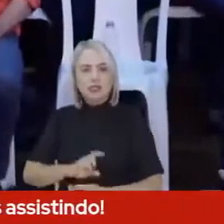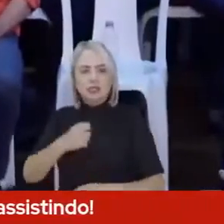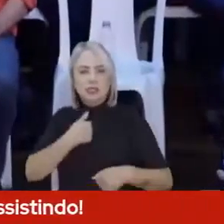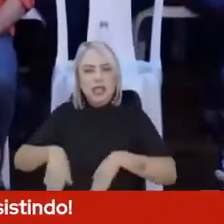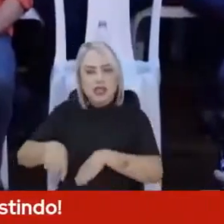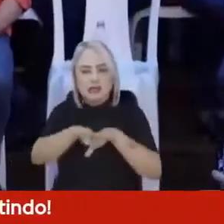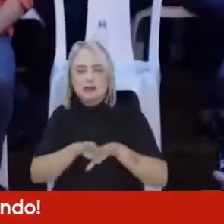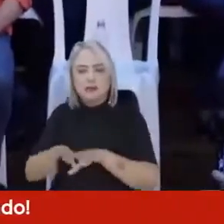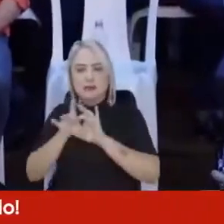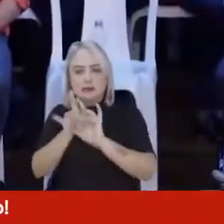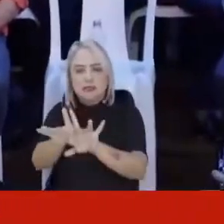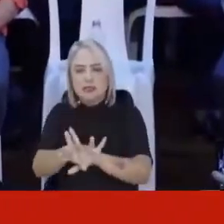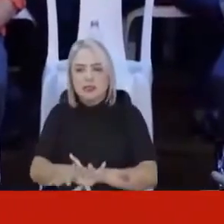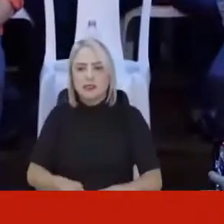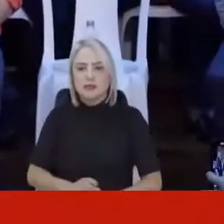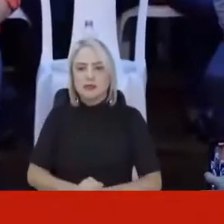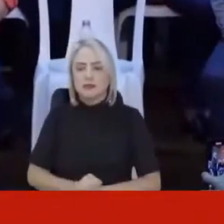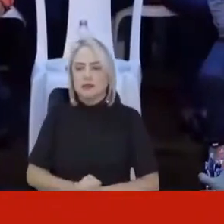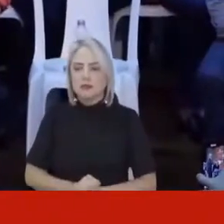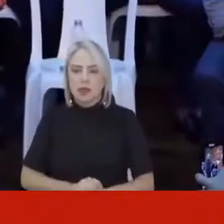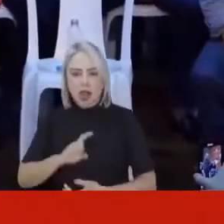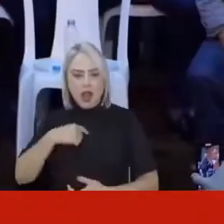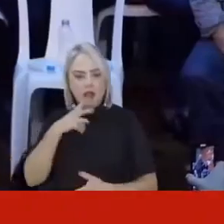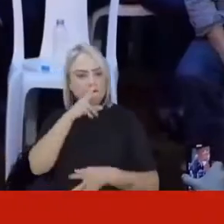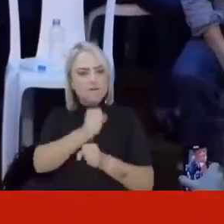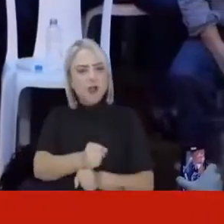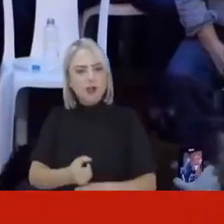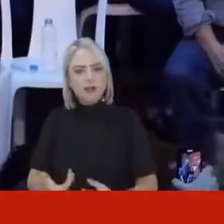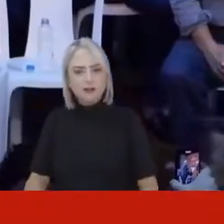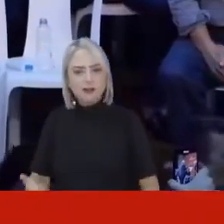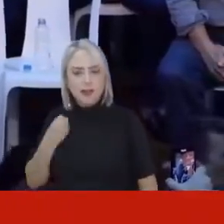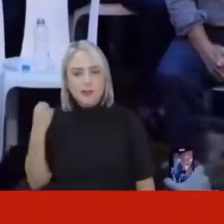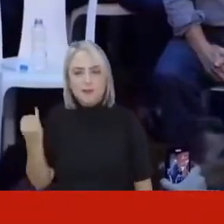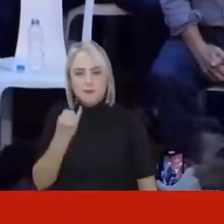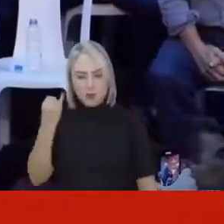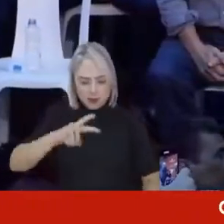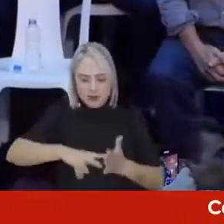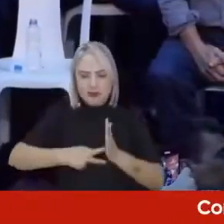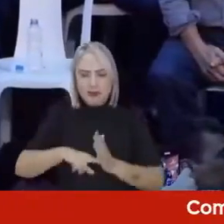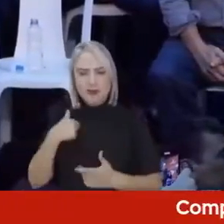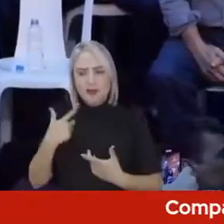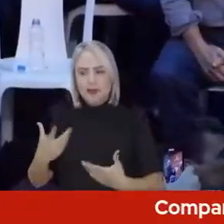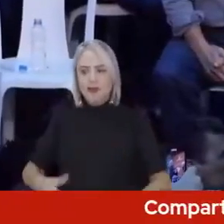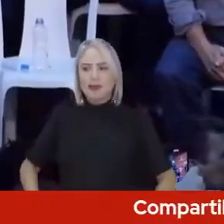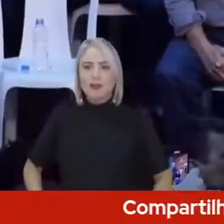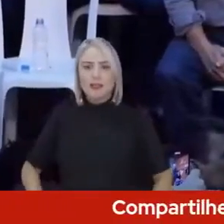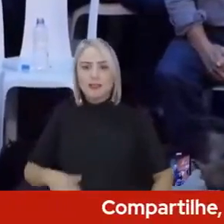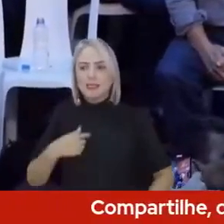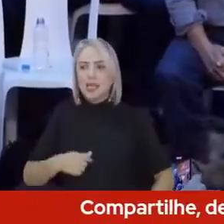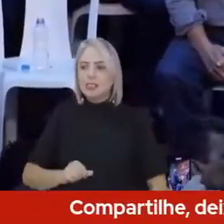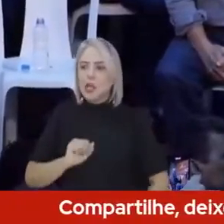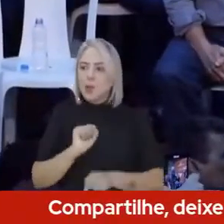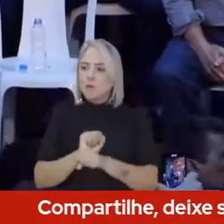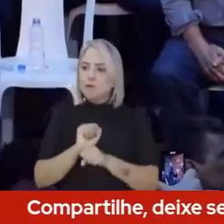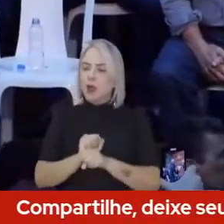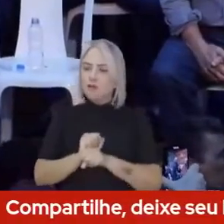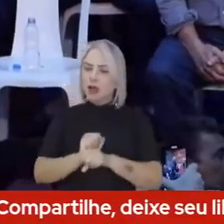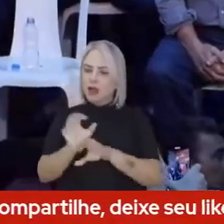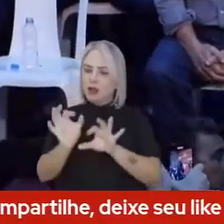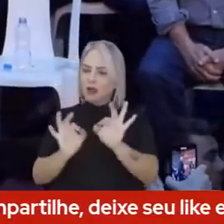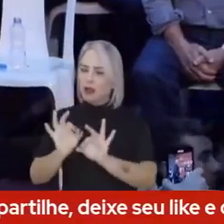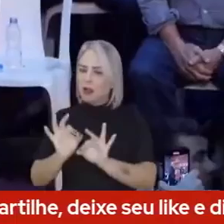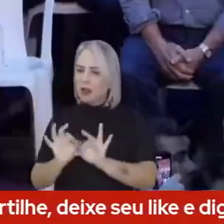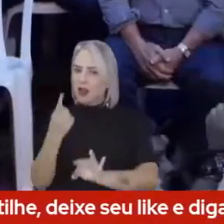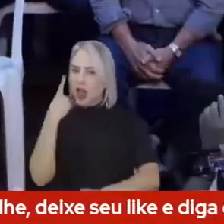mundo que não tenha sindicato forte. É importante que o sindicato seja um freio de arrumação na ganância